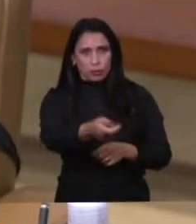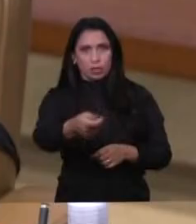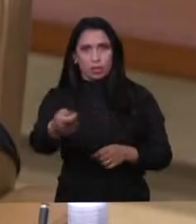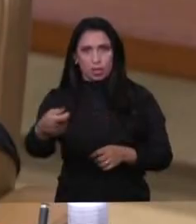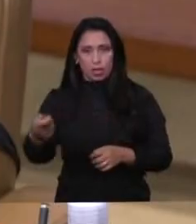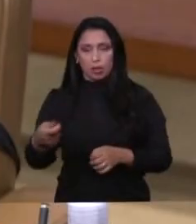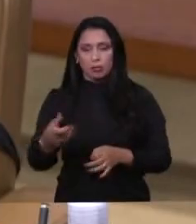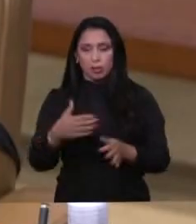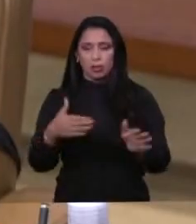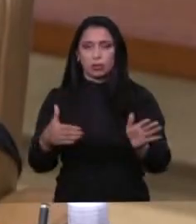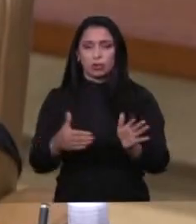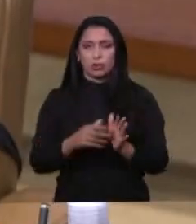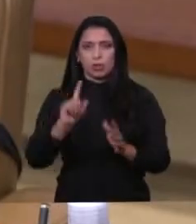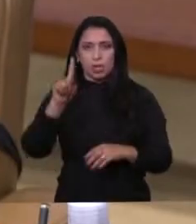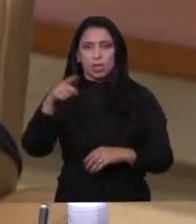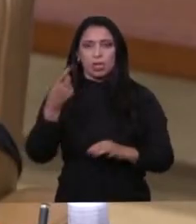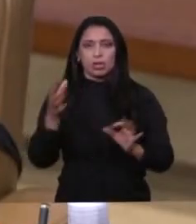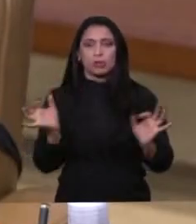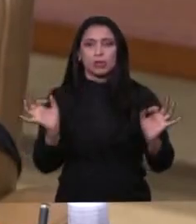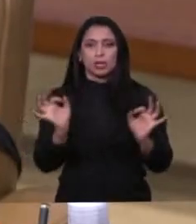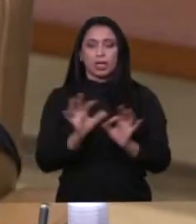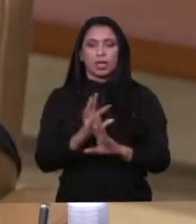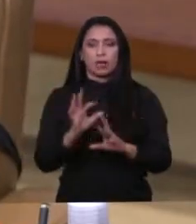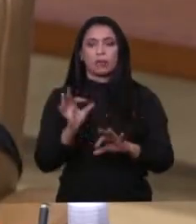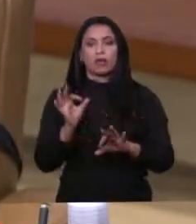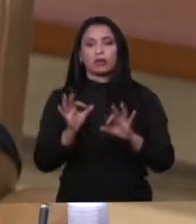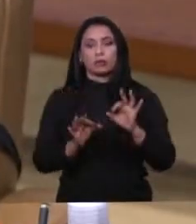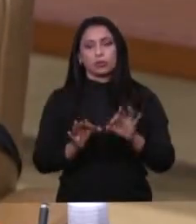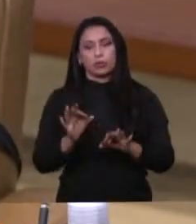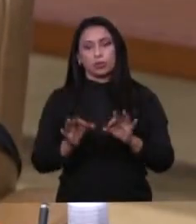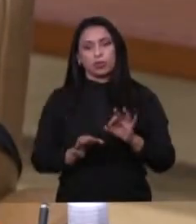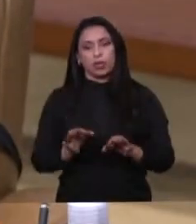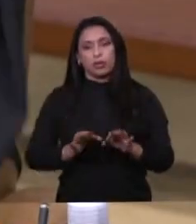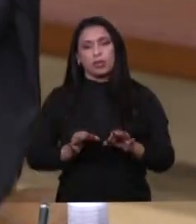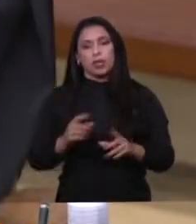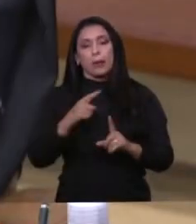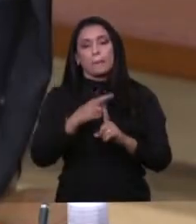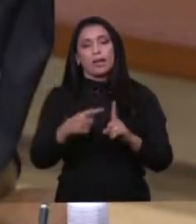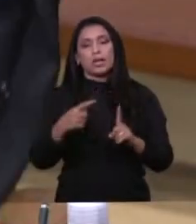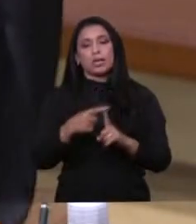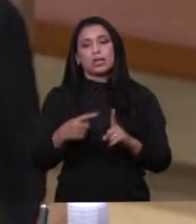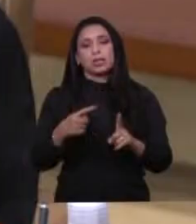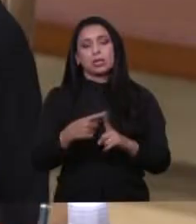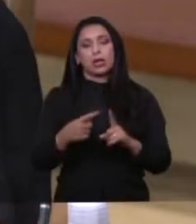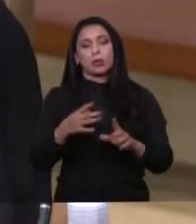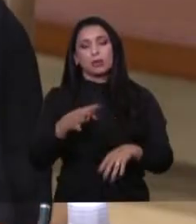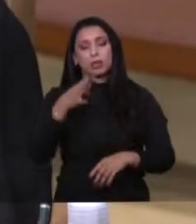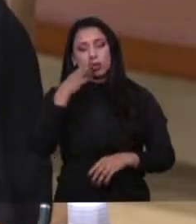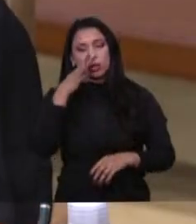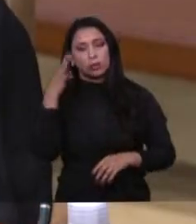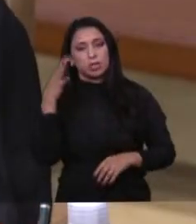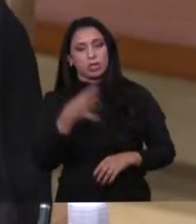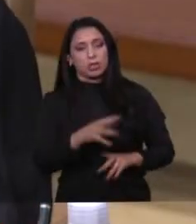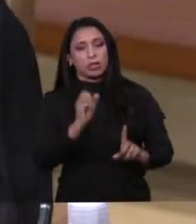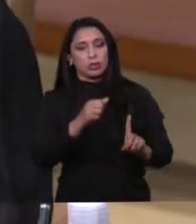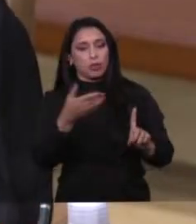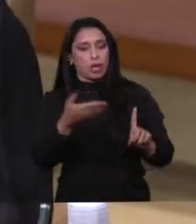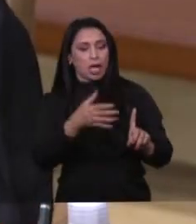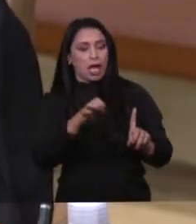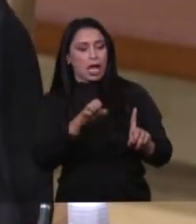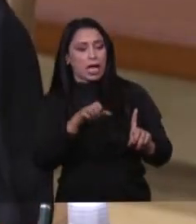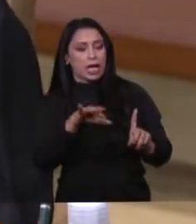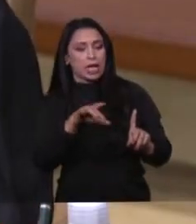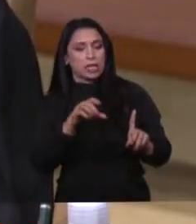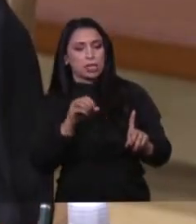sessão, no sentido de julgar parcialmente procedente a pretensão acusatória em relação ao réu Aécio